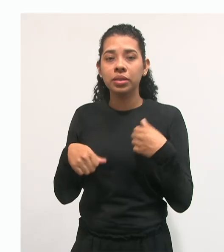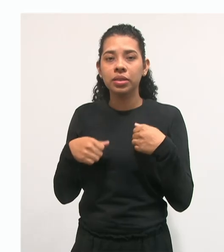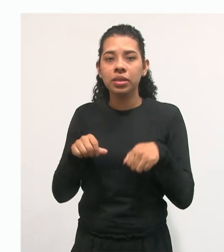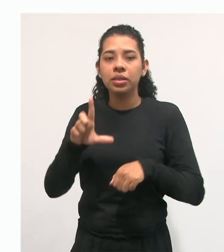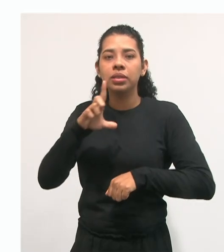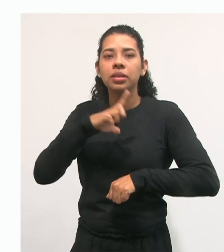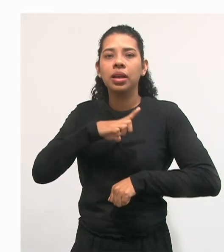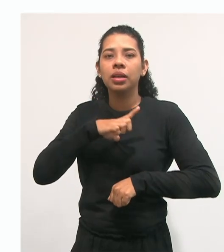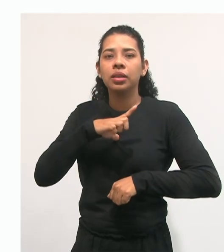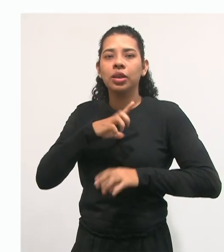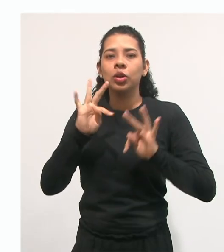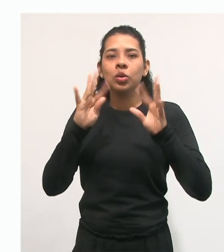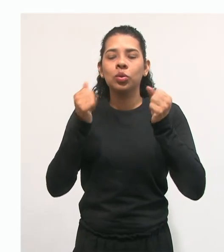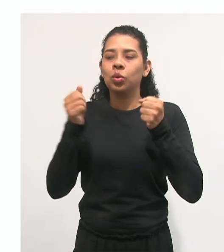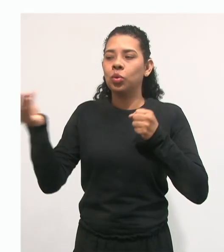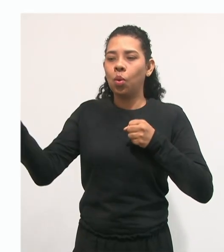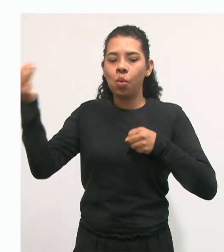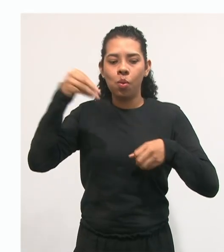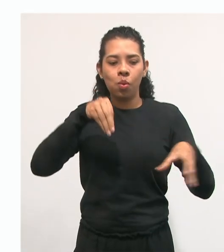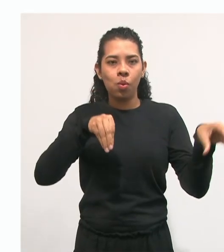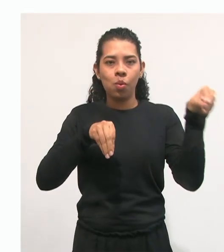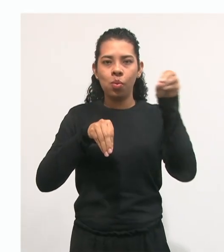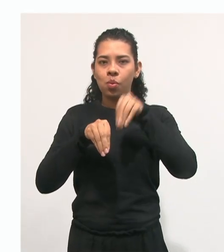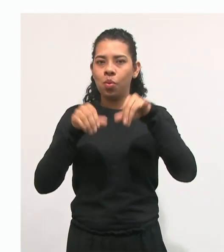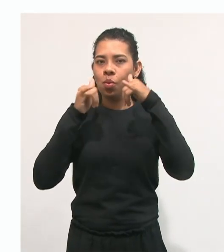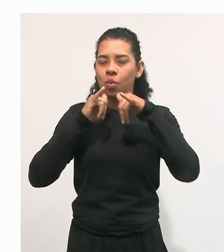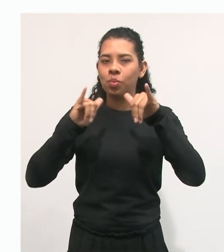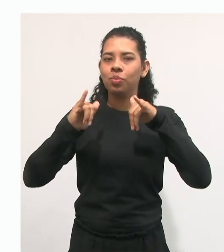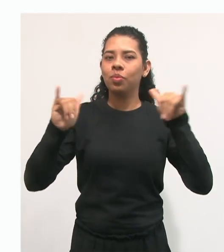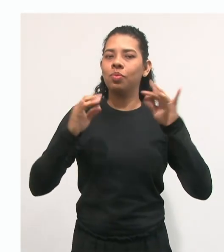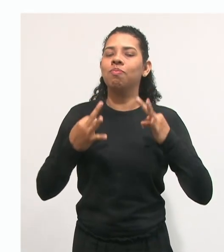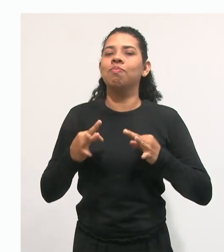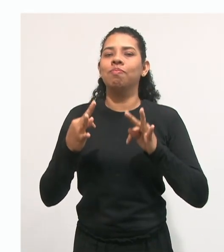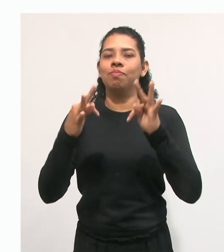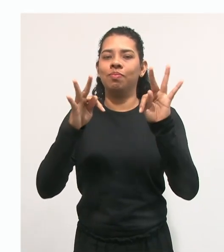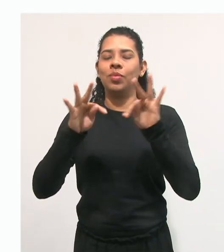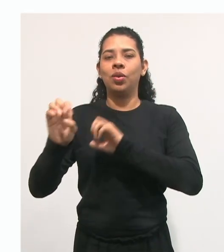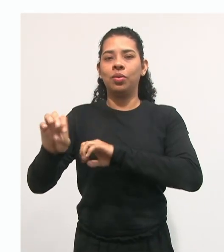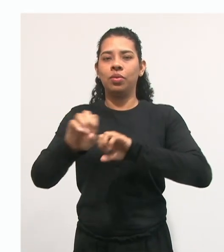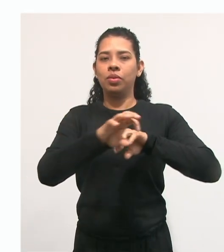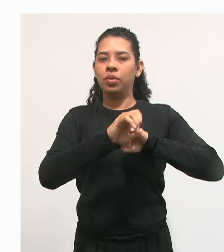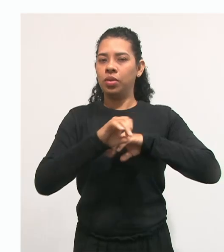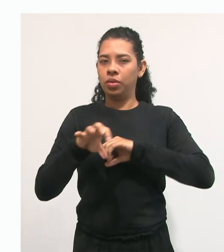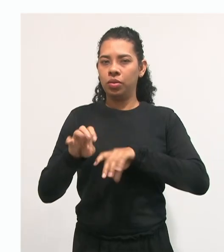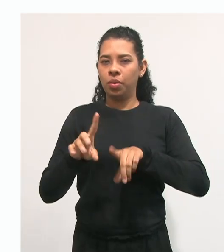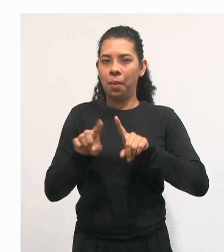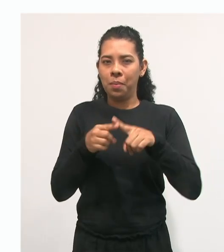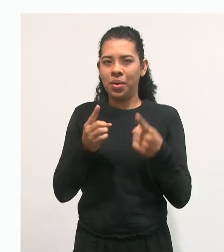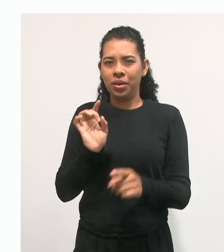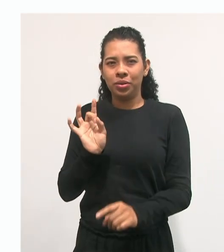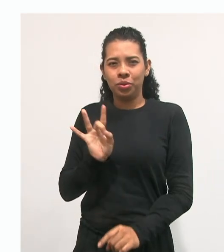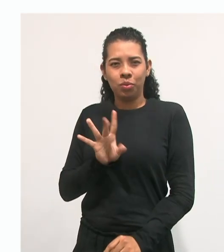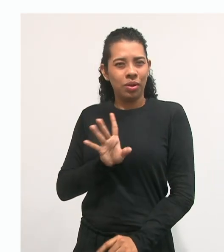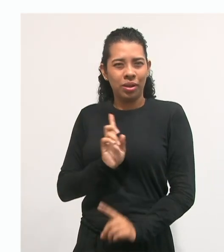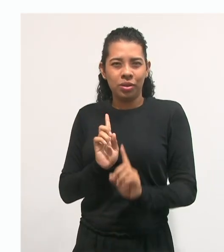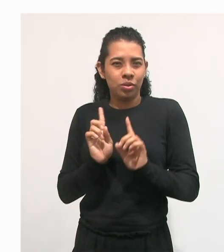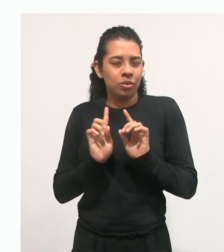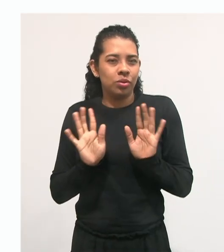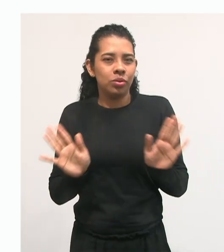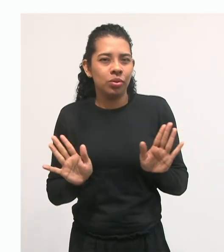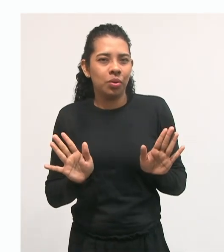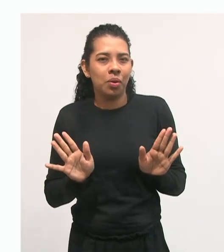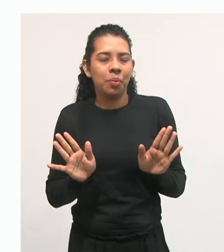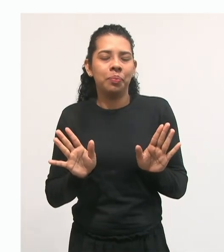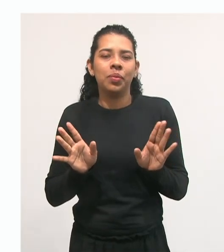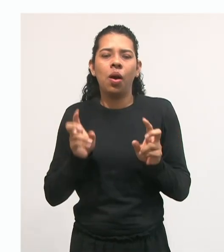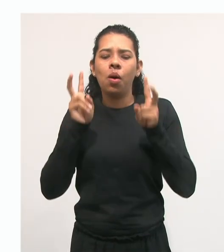as tecnologias digitais de informação e comunicação na educação, mas isso não se trata de utilizá-las somente como